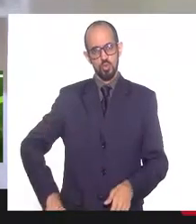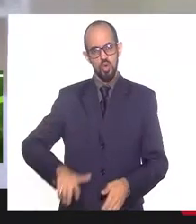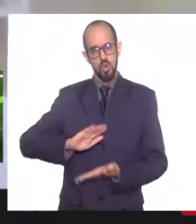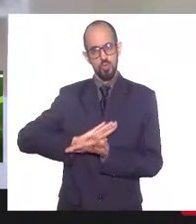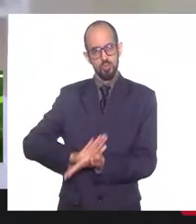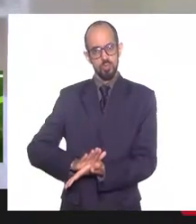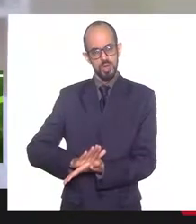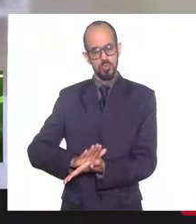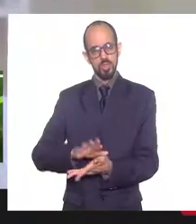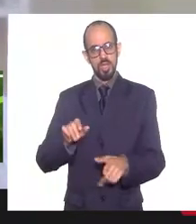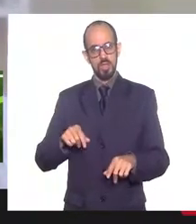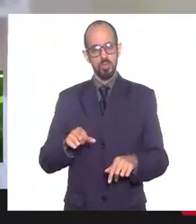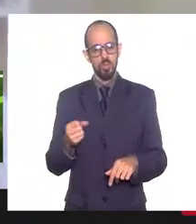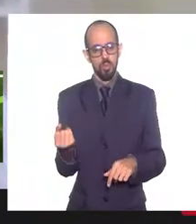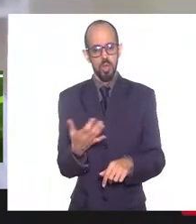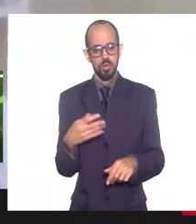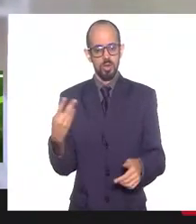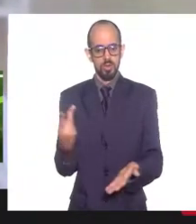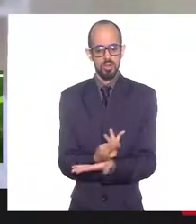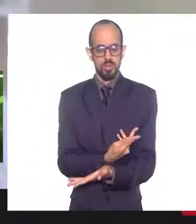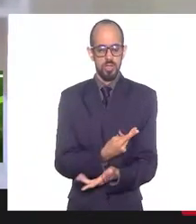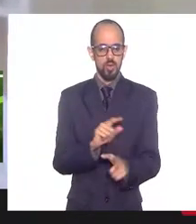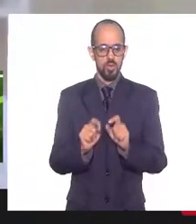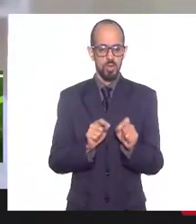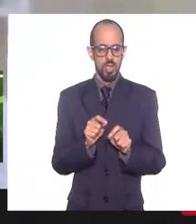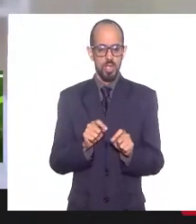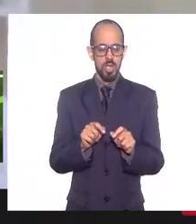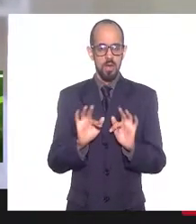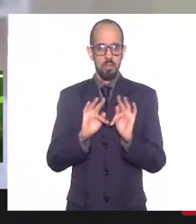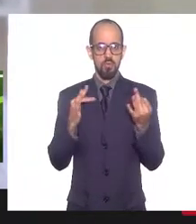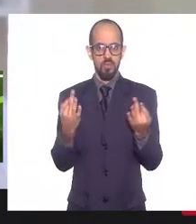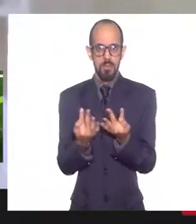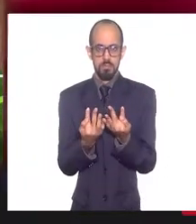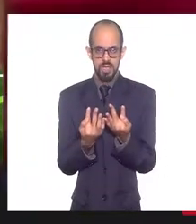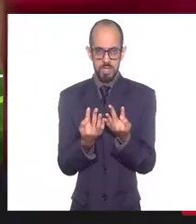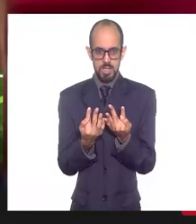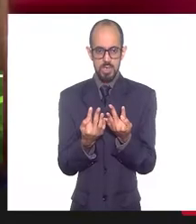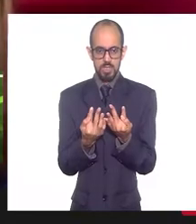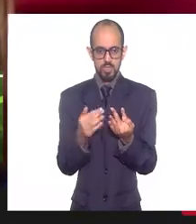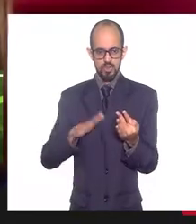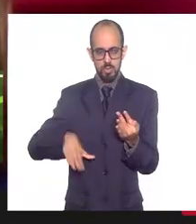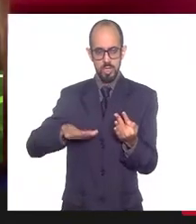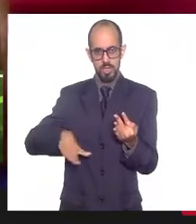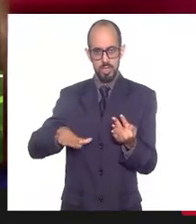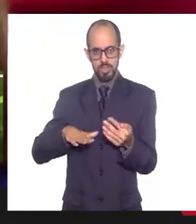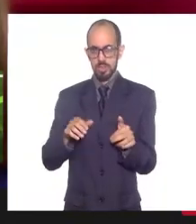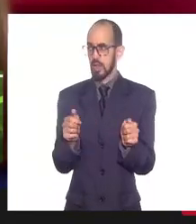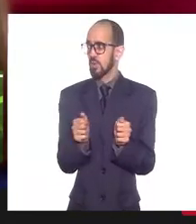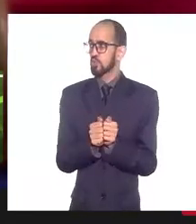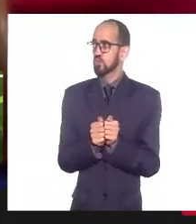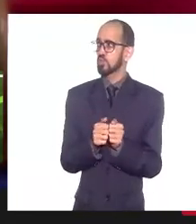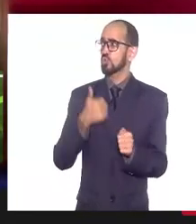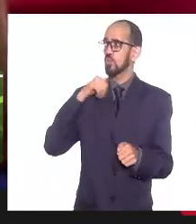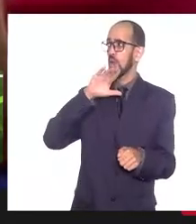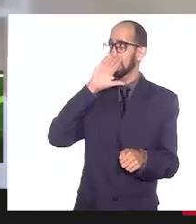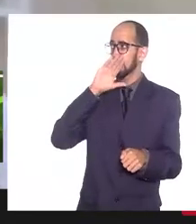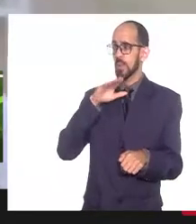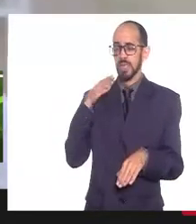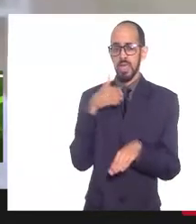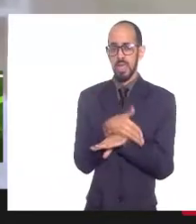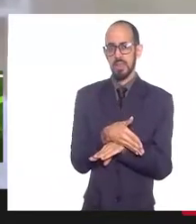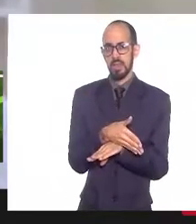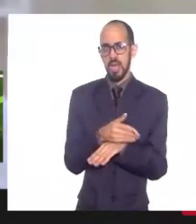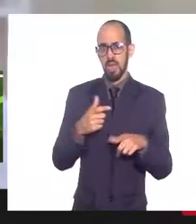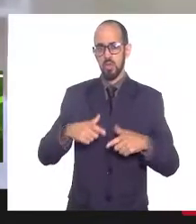quando os pais e avós de uma criança que estava ali com a mãe adentraram o